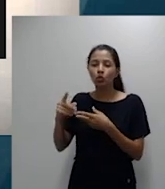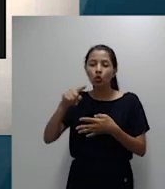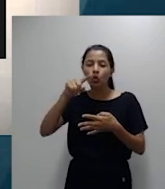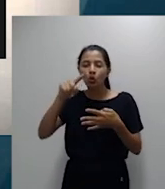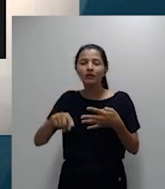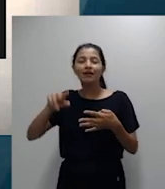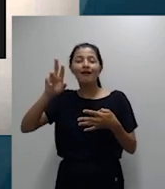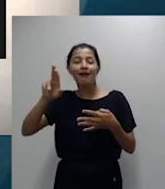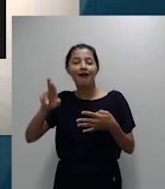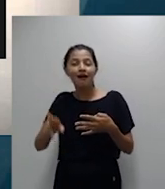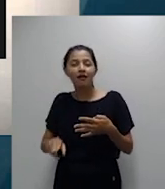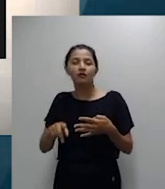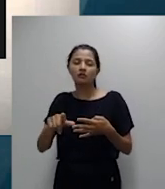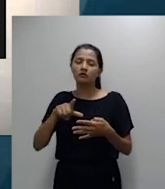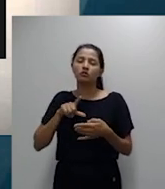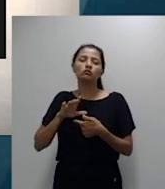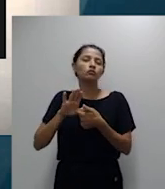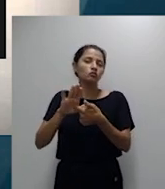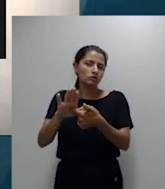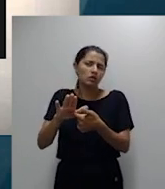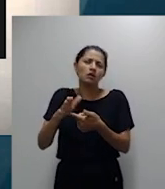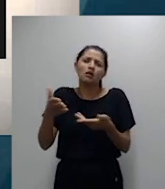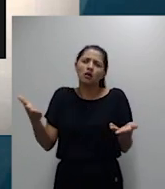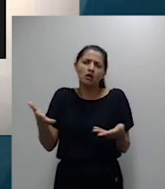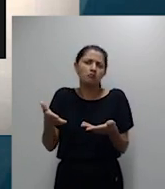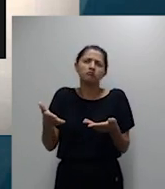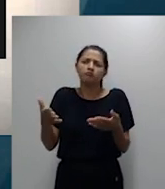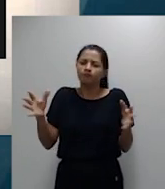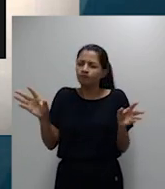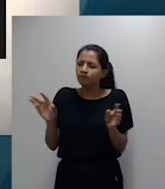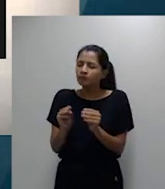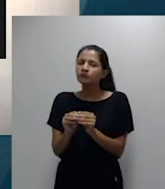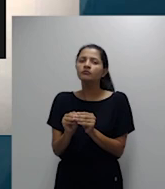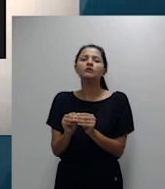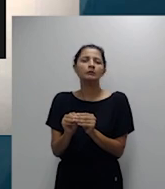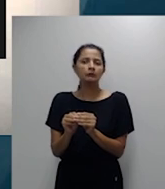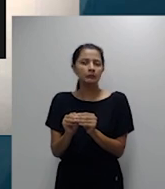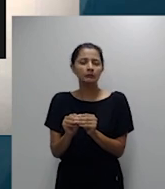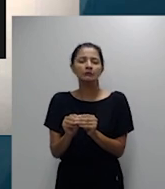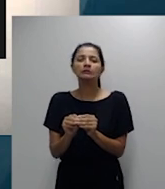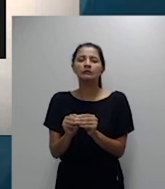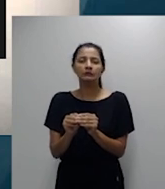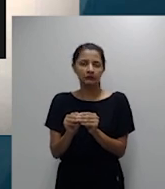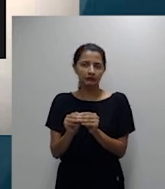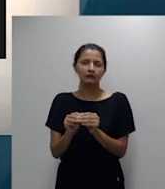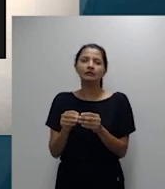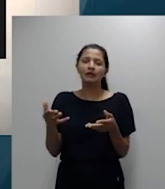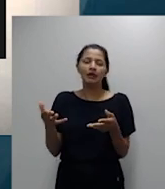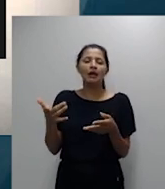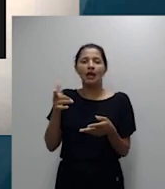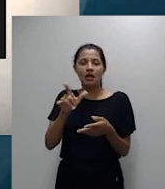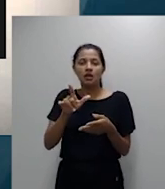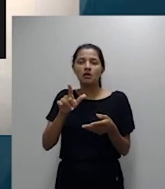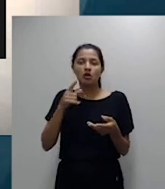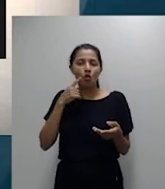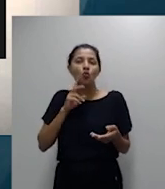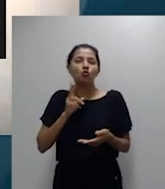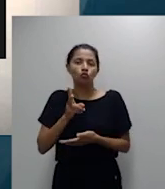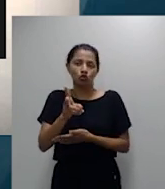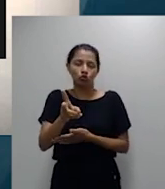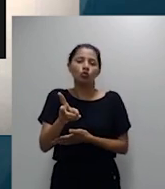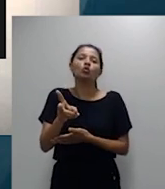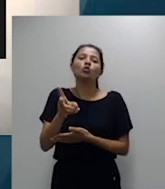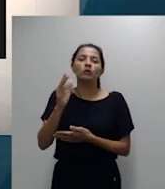que aqueles tipos de maneira sintética e em juízo de adequação estão mantendo